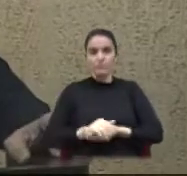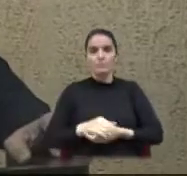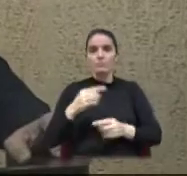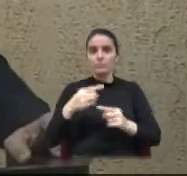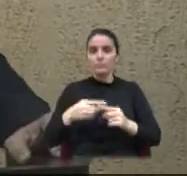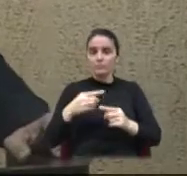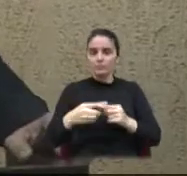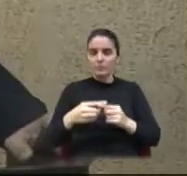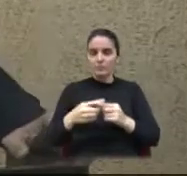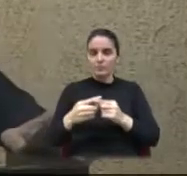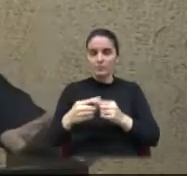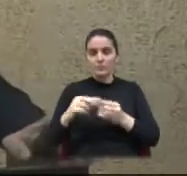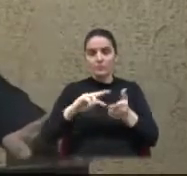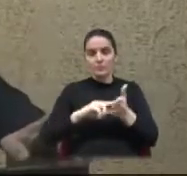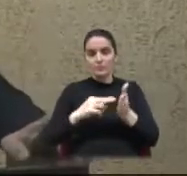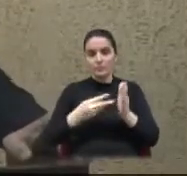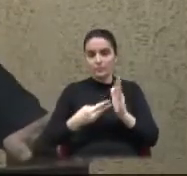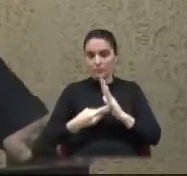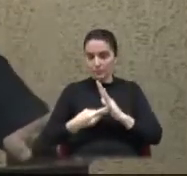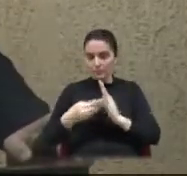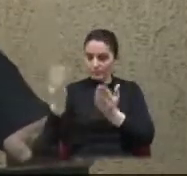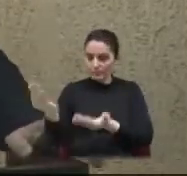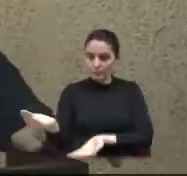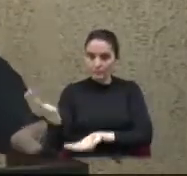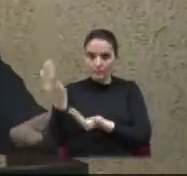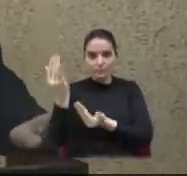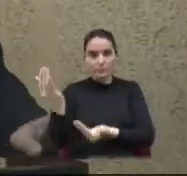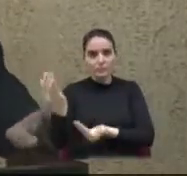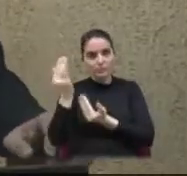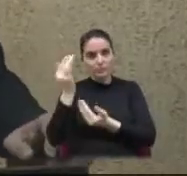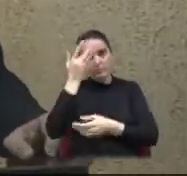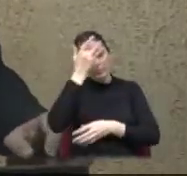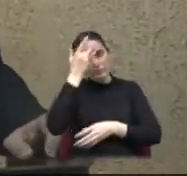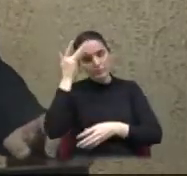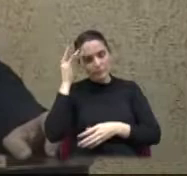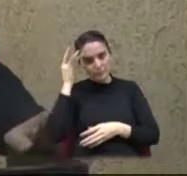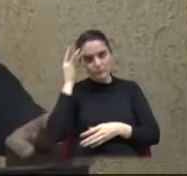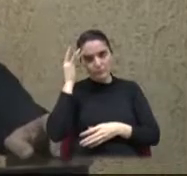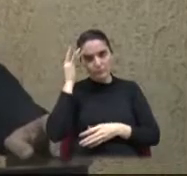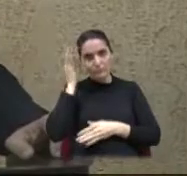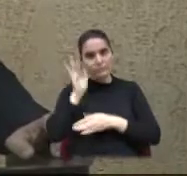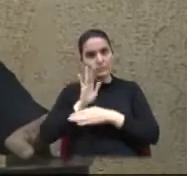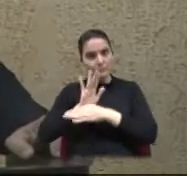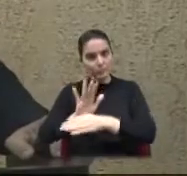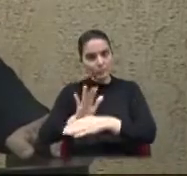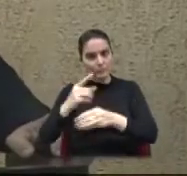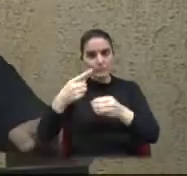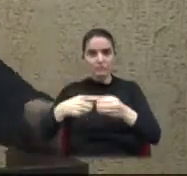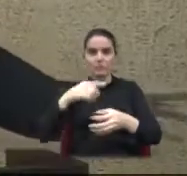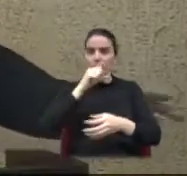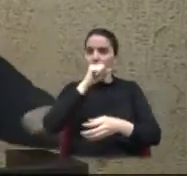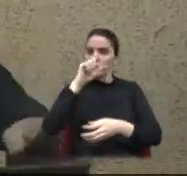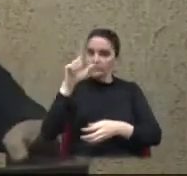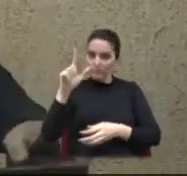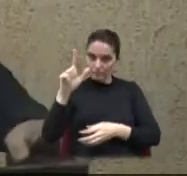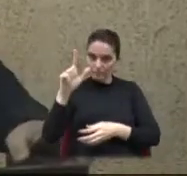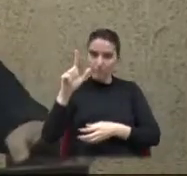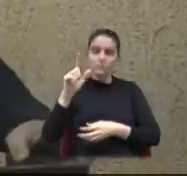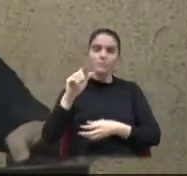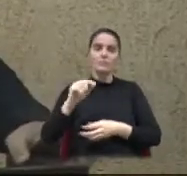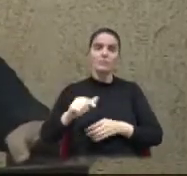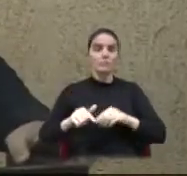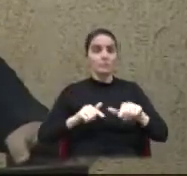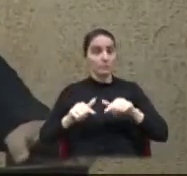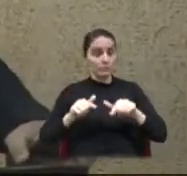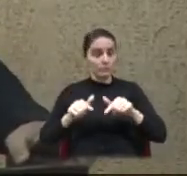de prestar memórias póstumas a quem muito contribuiu com a cidade de Limeira, com relevantes